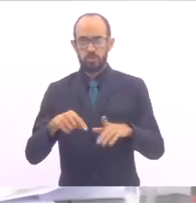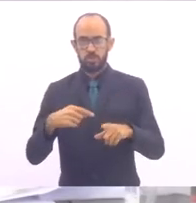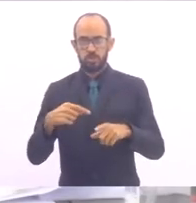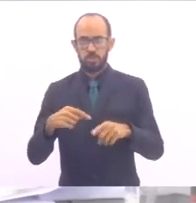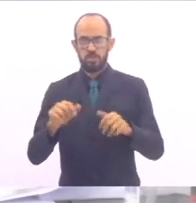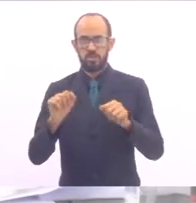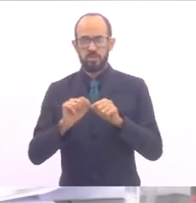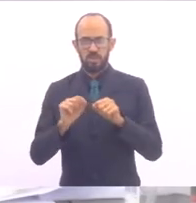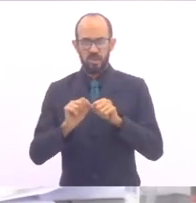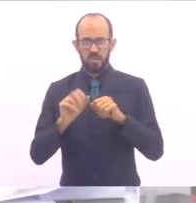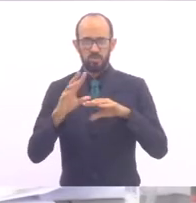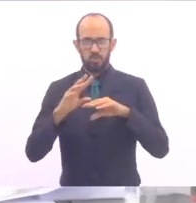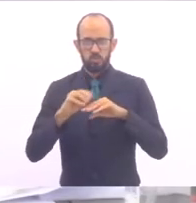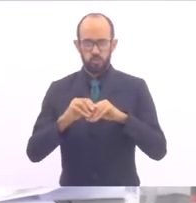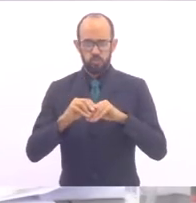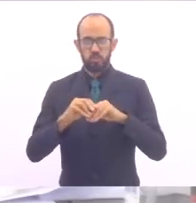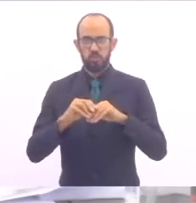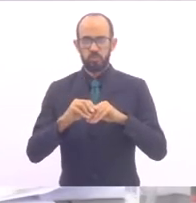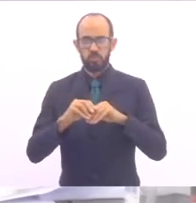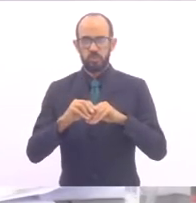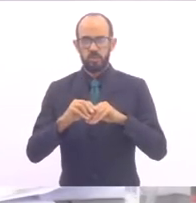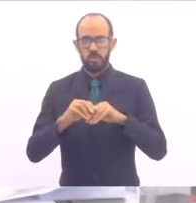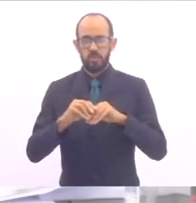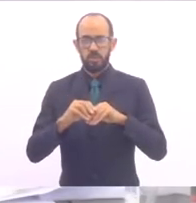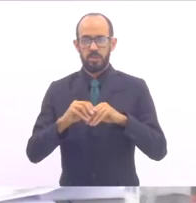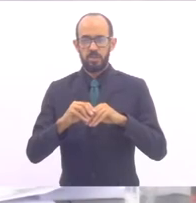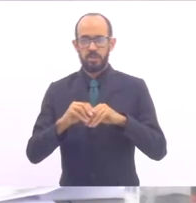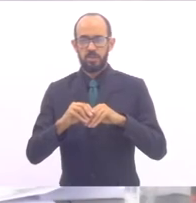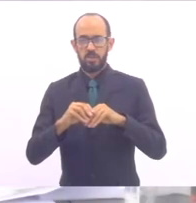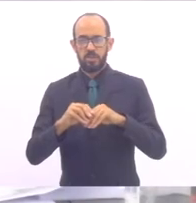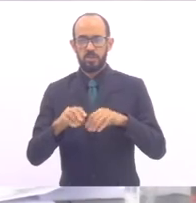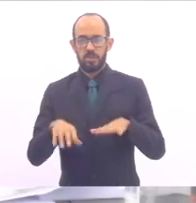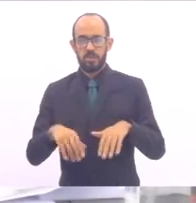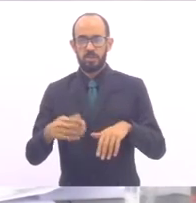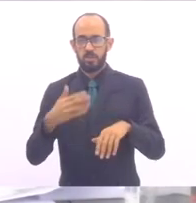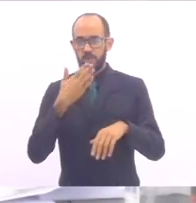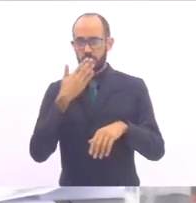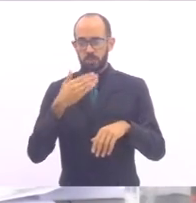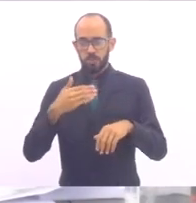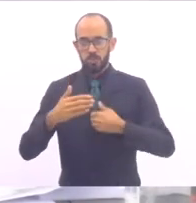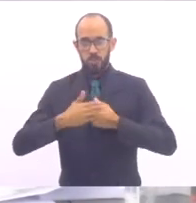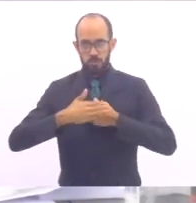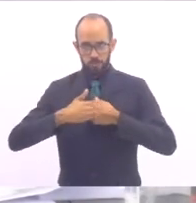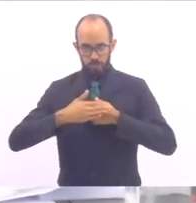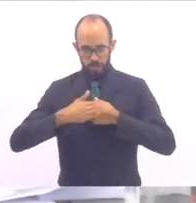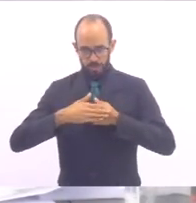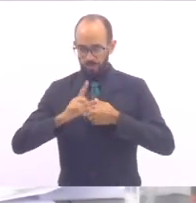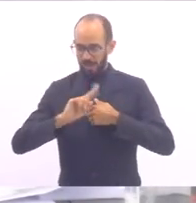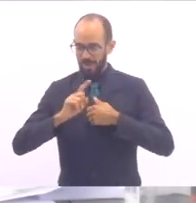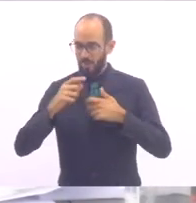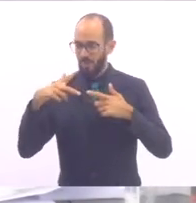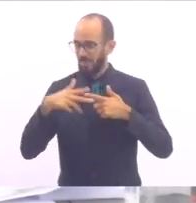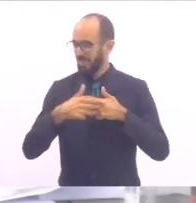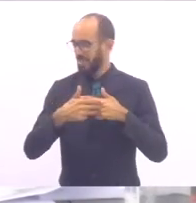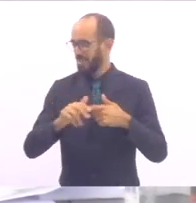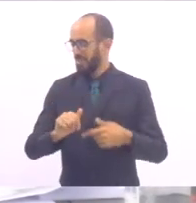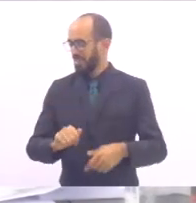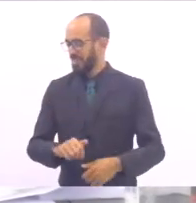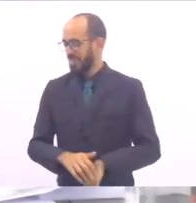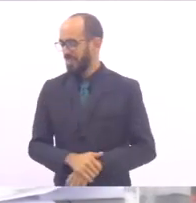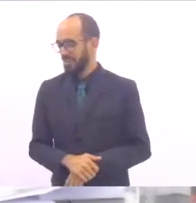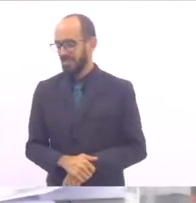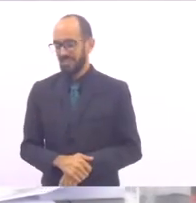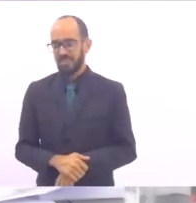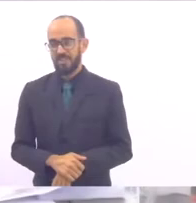façam de uma maneira assim, mais enxuta. Eu vou pedir para ninguém interromper, primeiro para mim mesmo, que sou quem mais interrompe, para